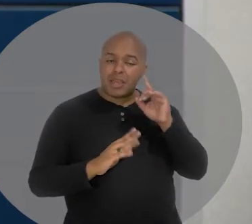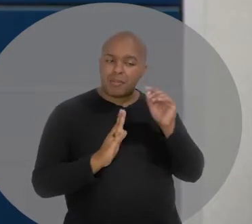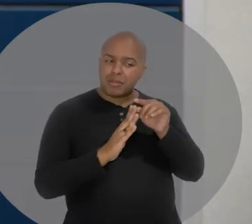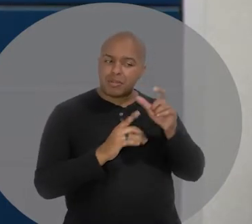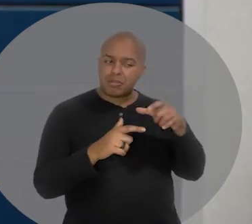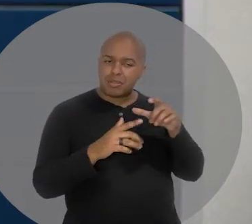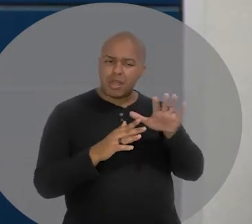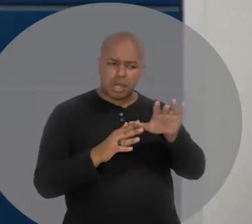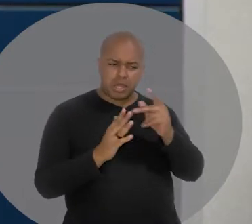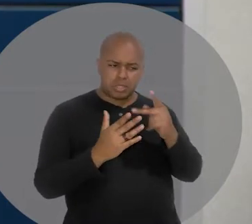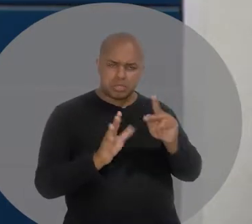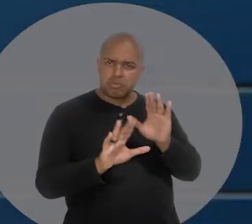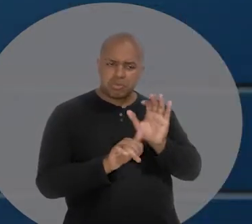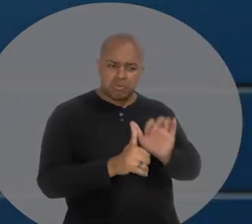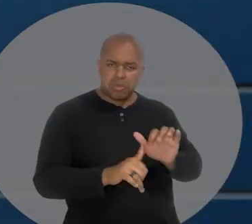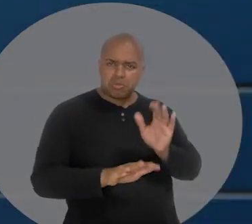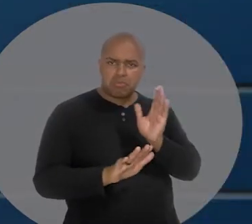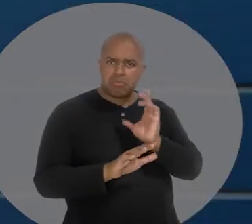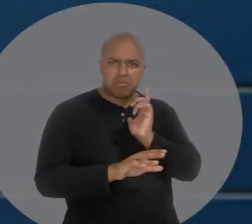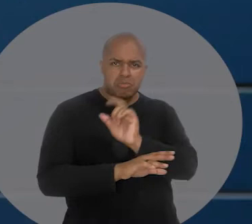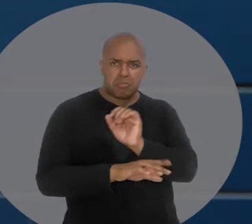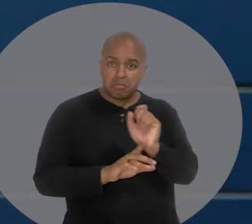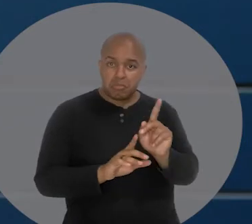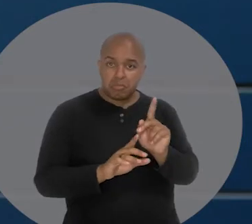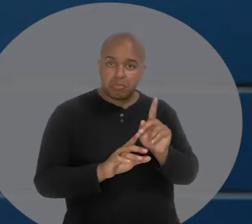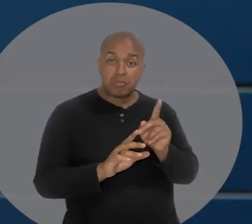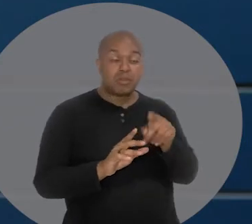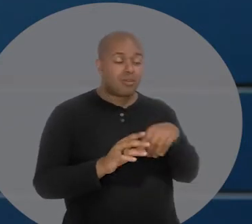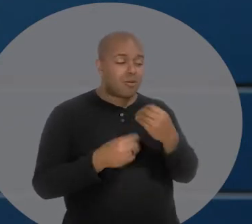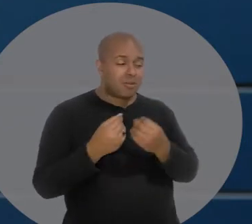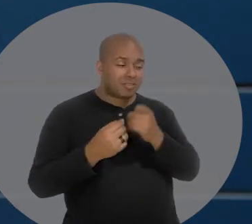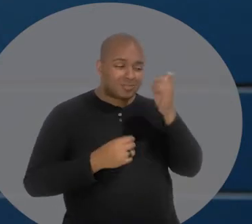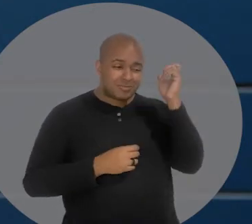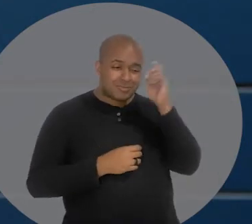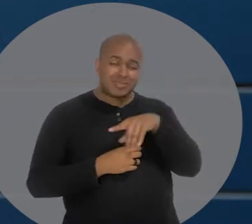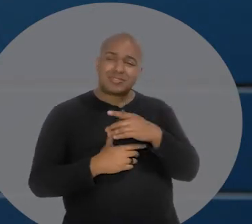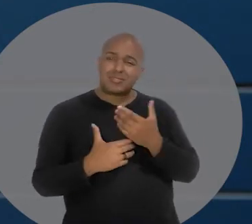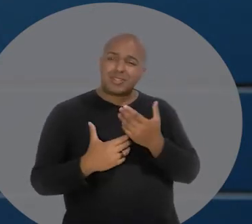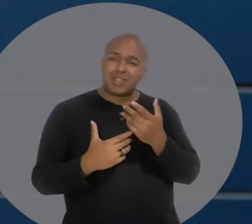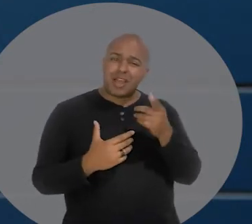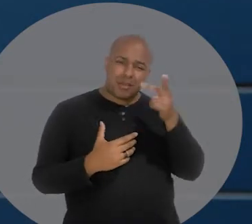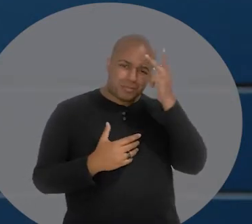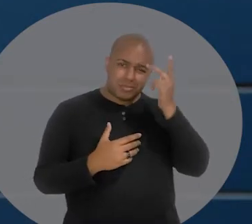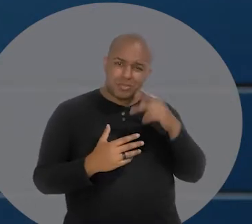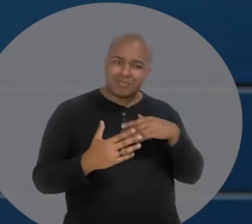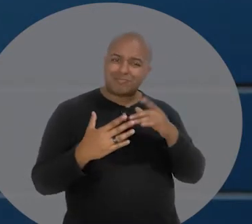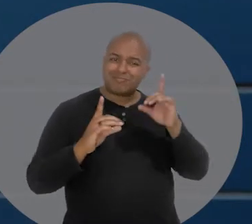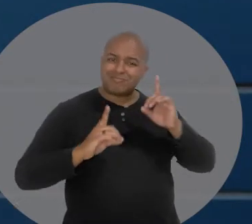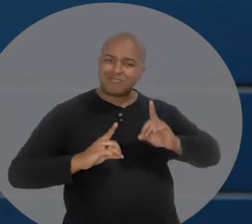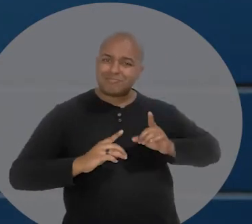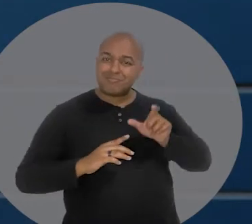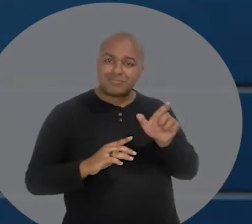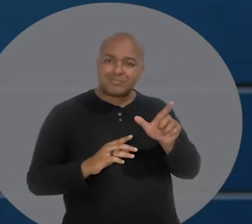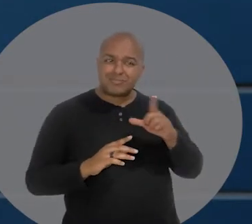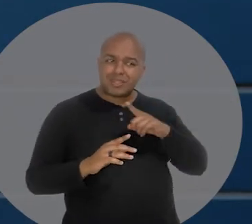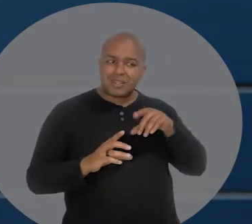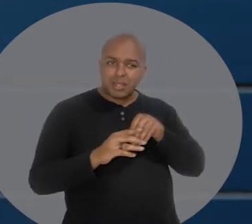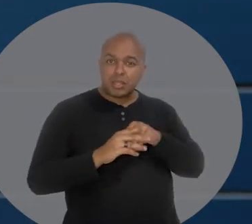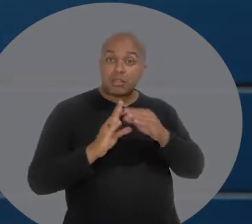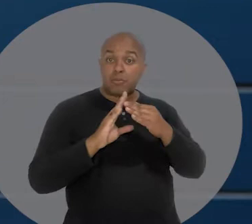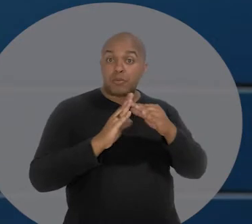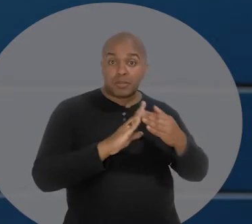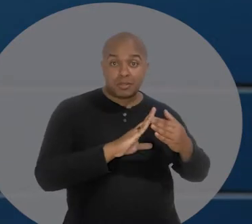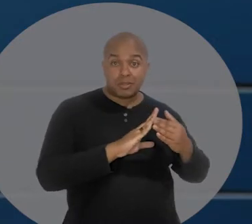é seu e você fica aqui e não sai daqui. O quanto é difícil para a pessoa com deficiência que está dentro da